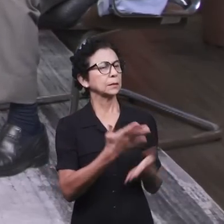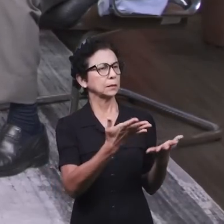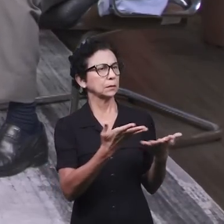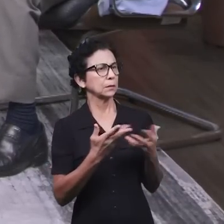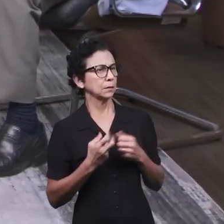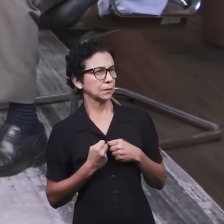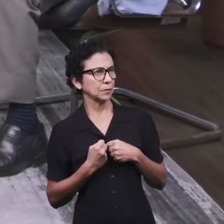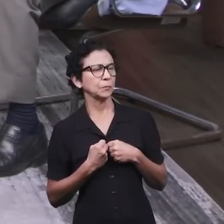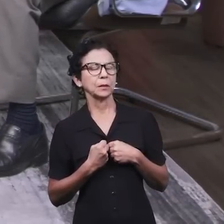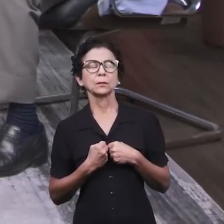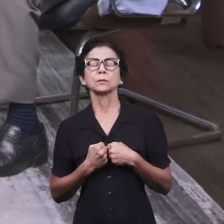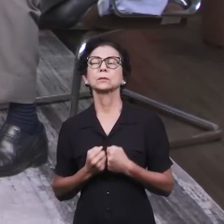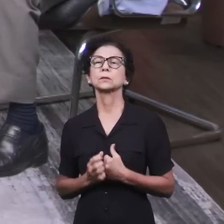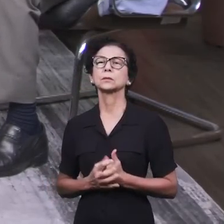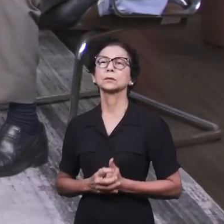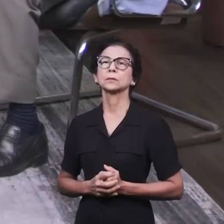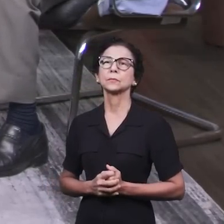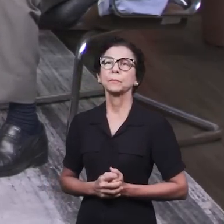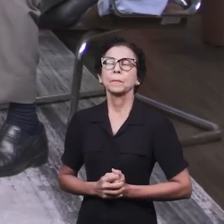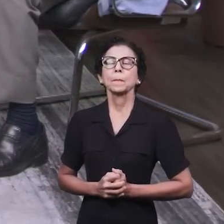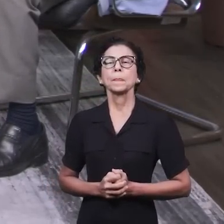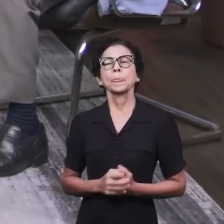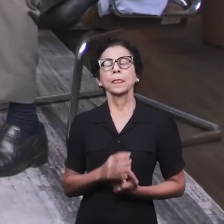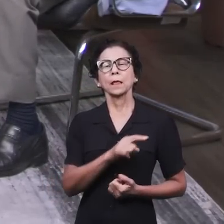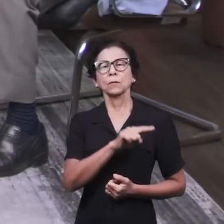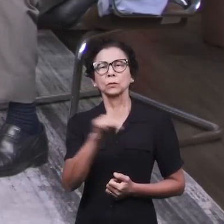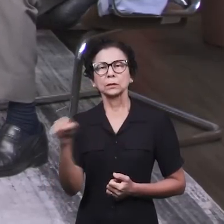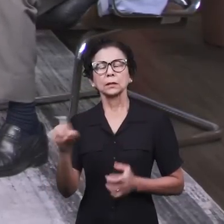é um prazer muito grande a presença dele, dos nossos